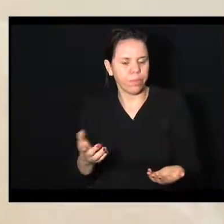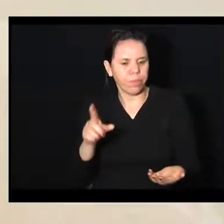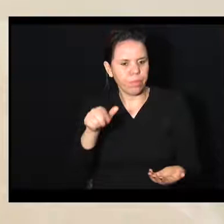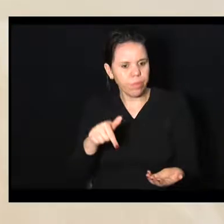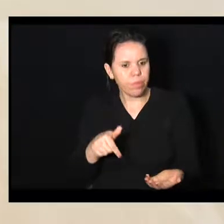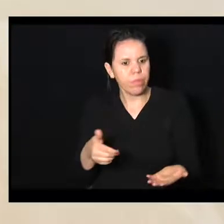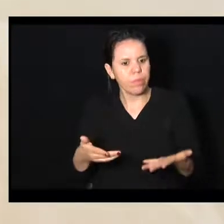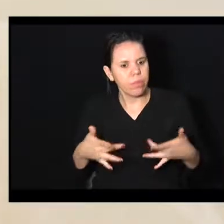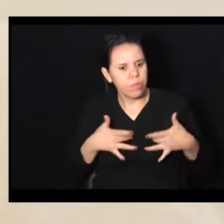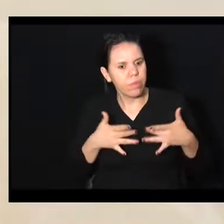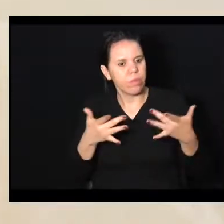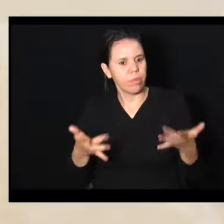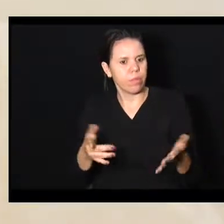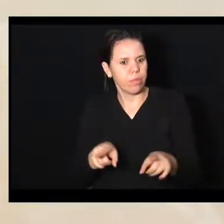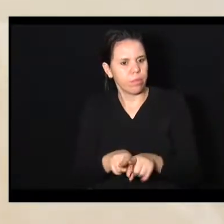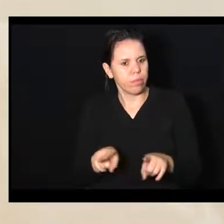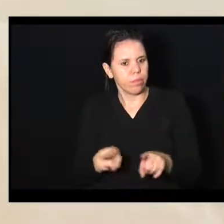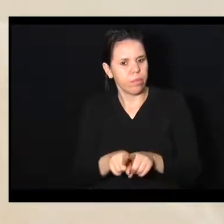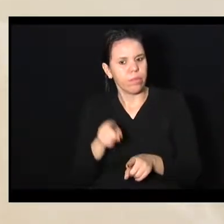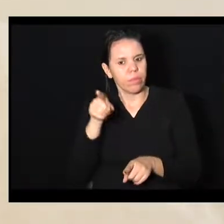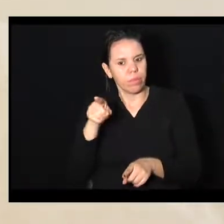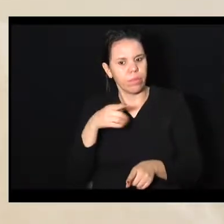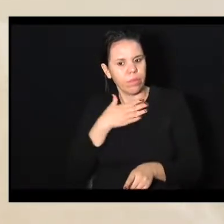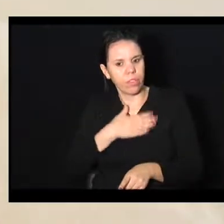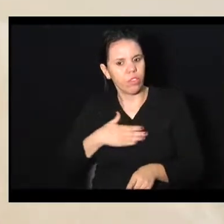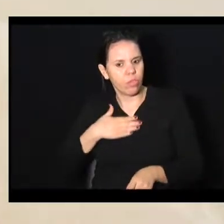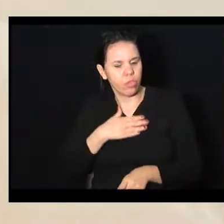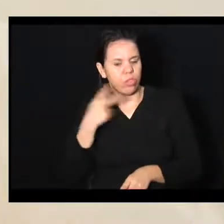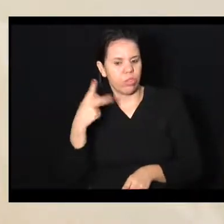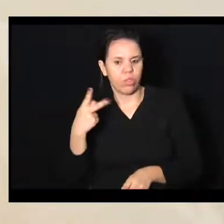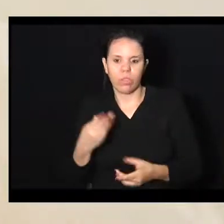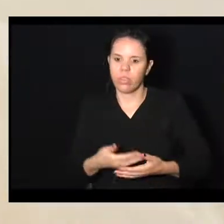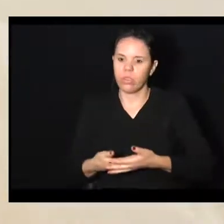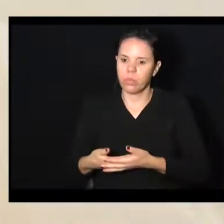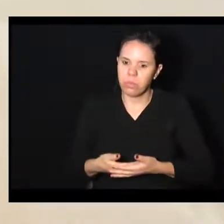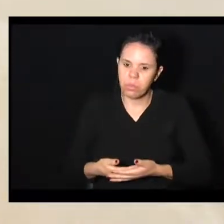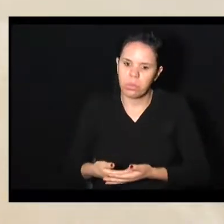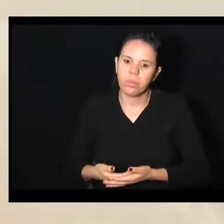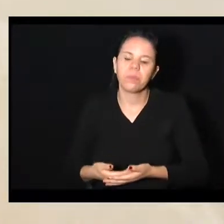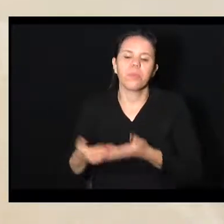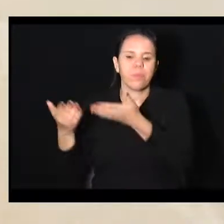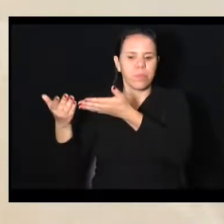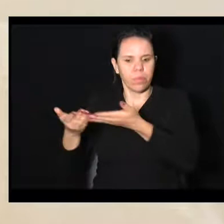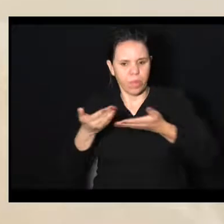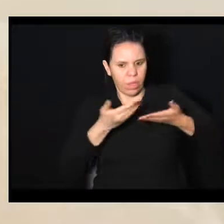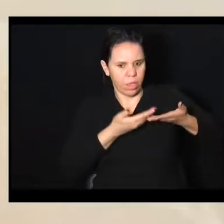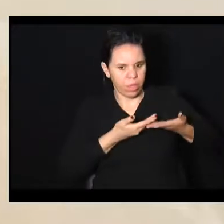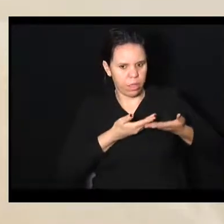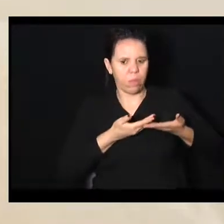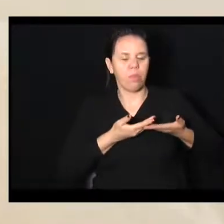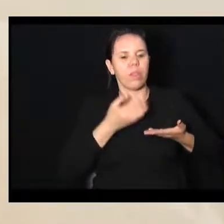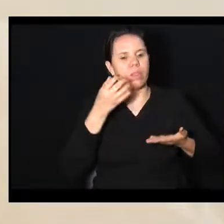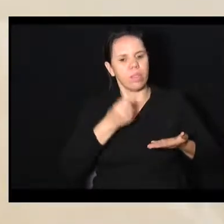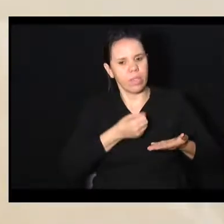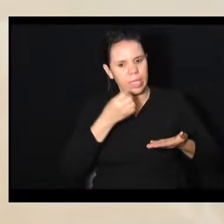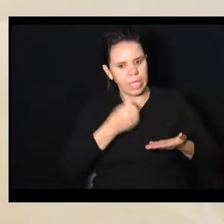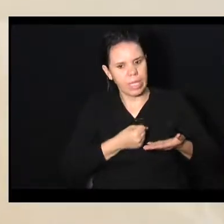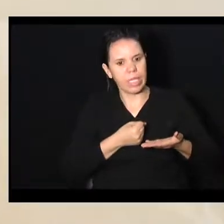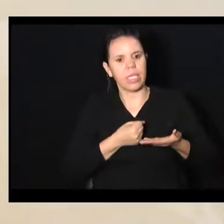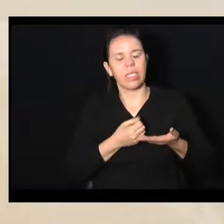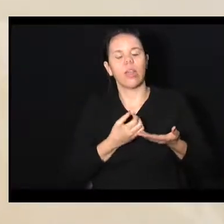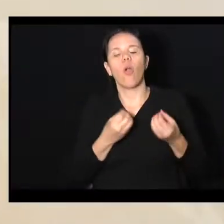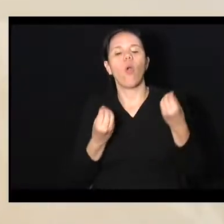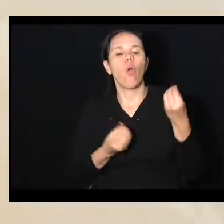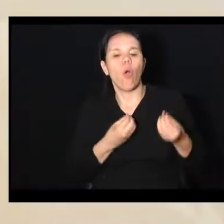amamentação. Mas também você que gostaria que o seu bebê recebesse o leite, ou então você quer informações como